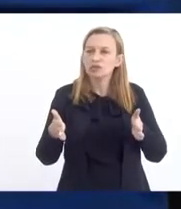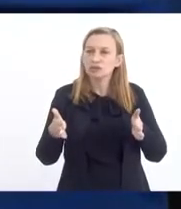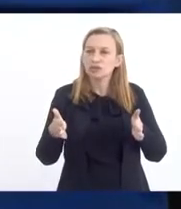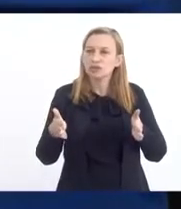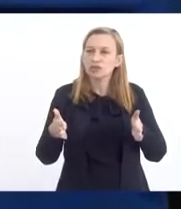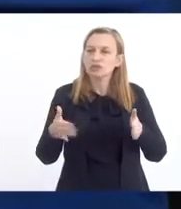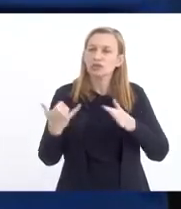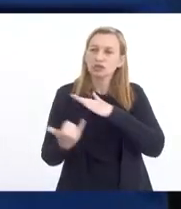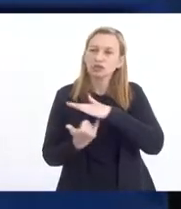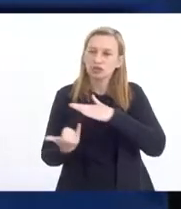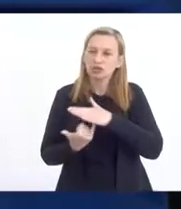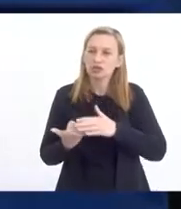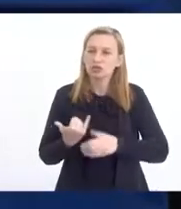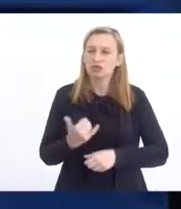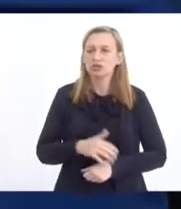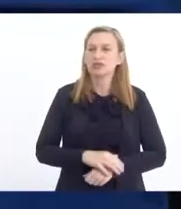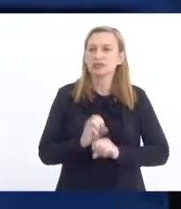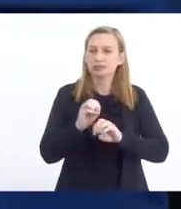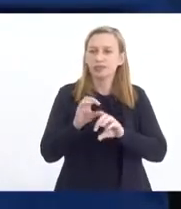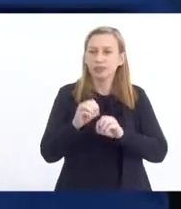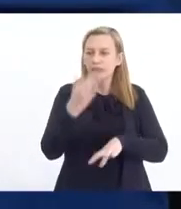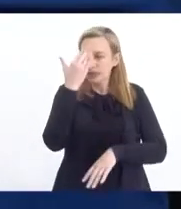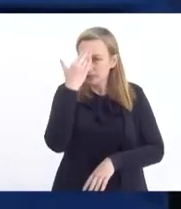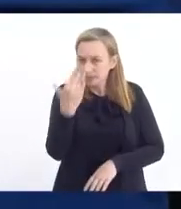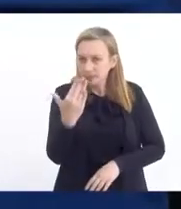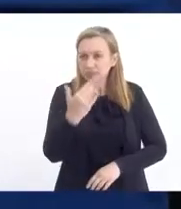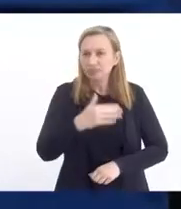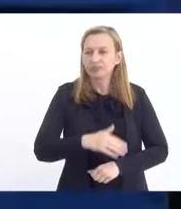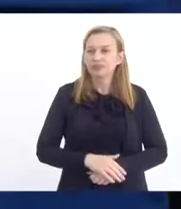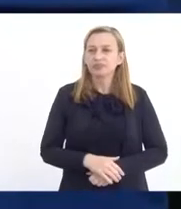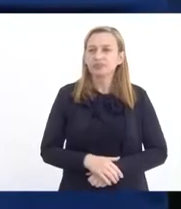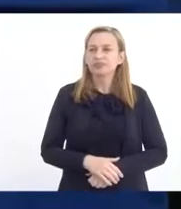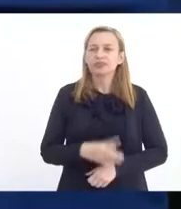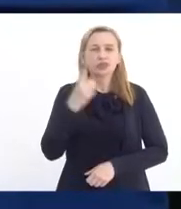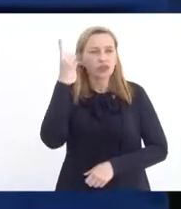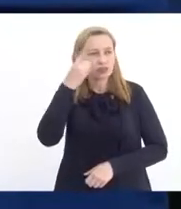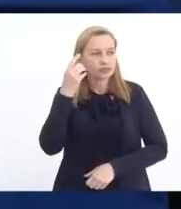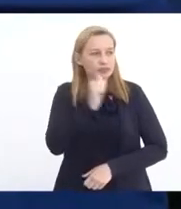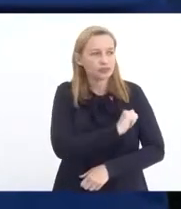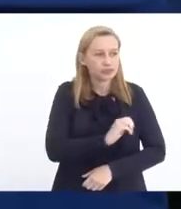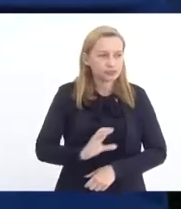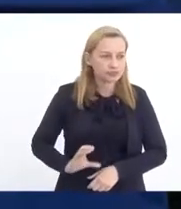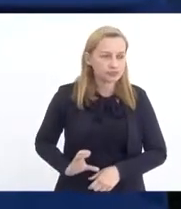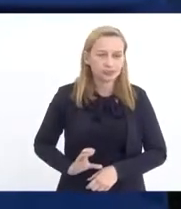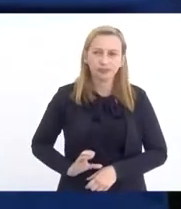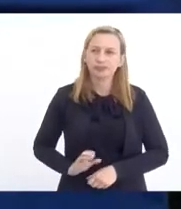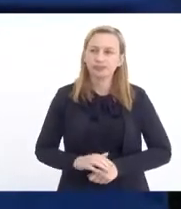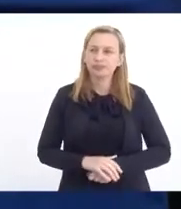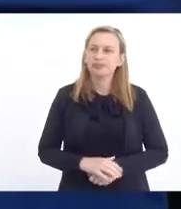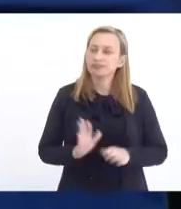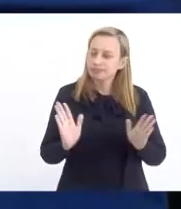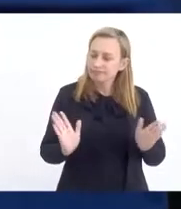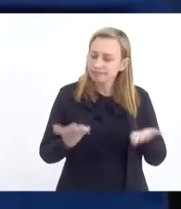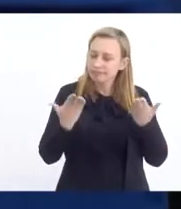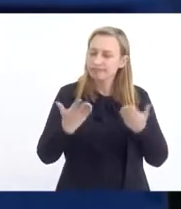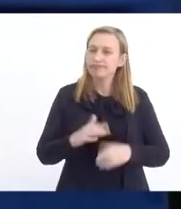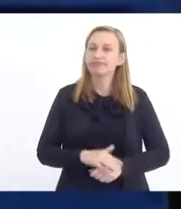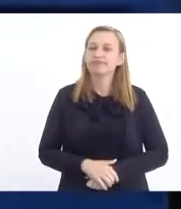uma instituição de ensino. Então, eu quero aqui agradecer ao deputado André Siciliano por essa